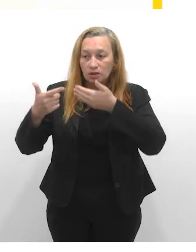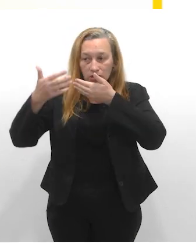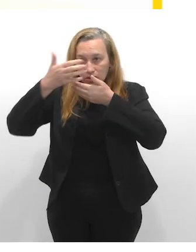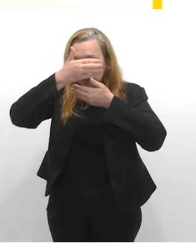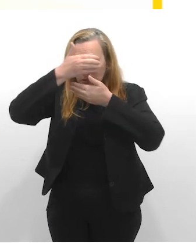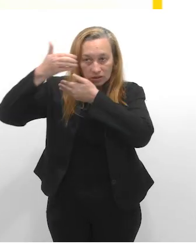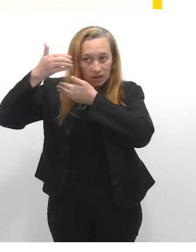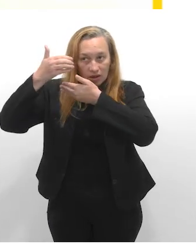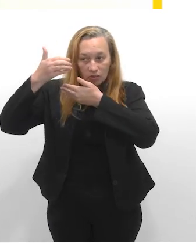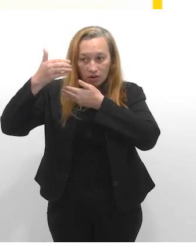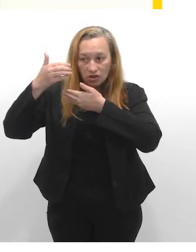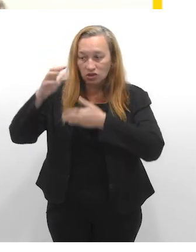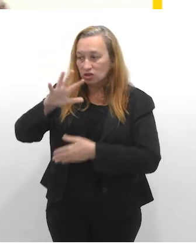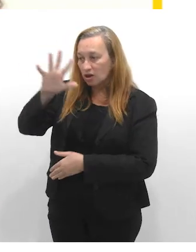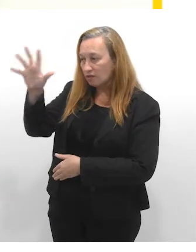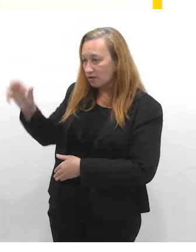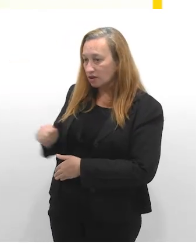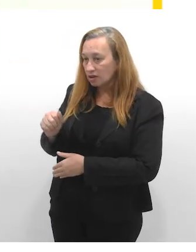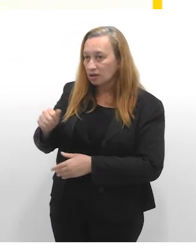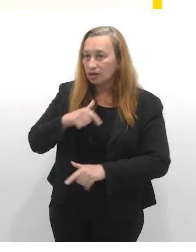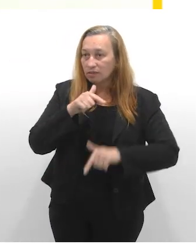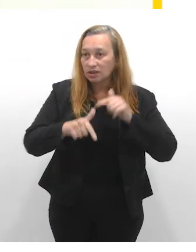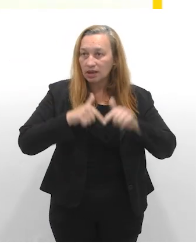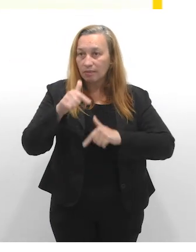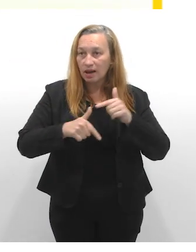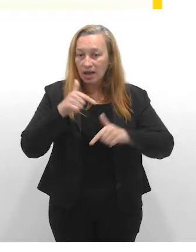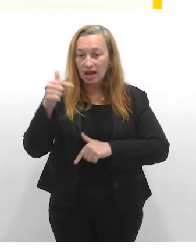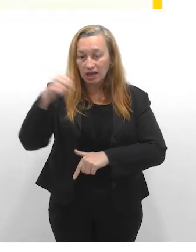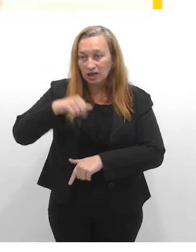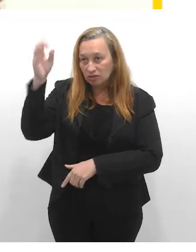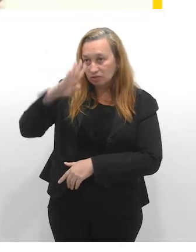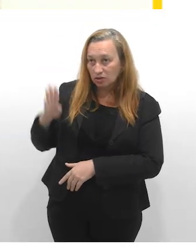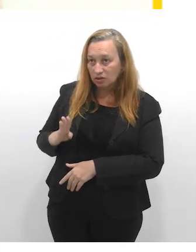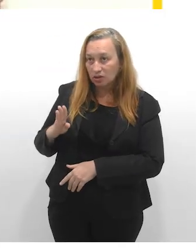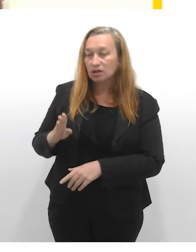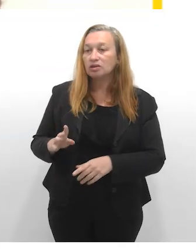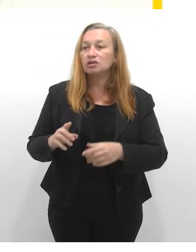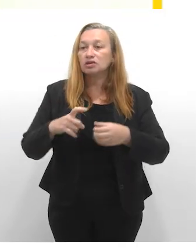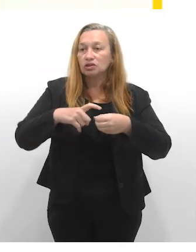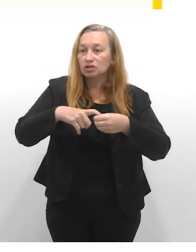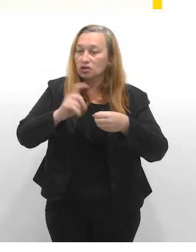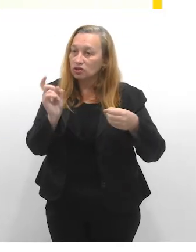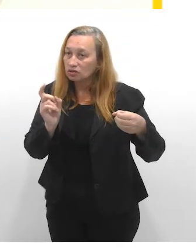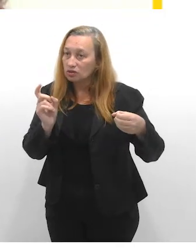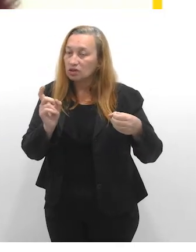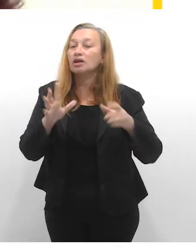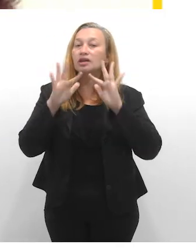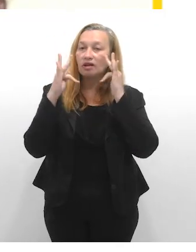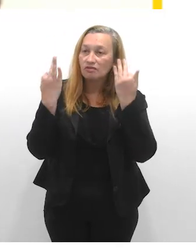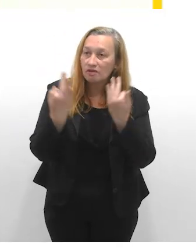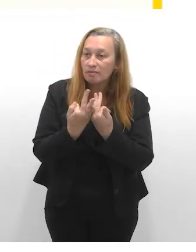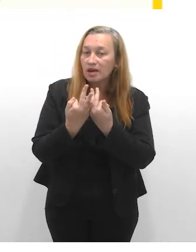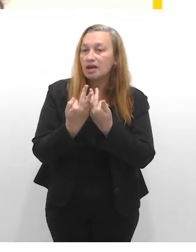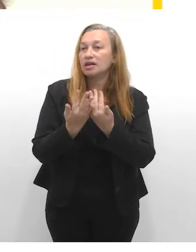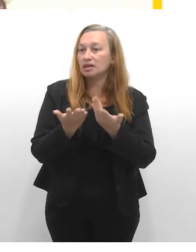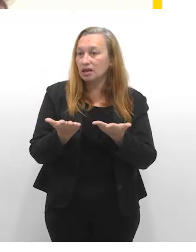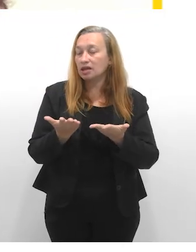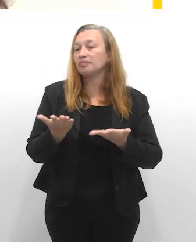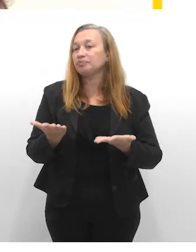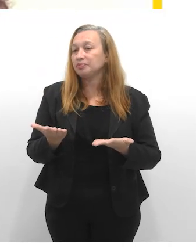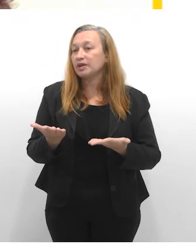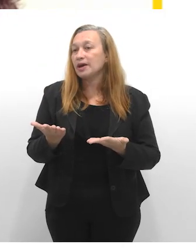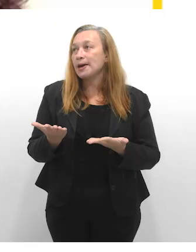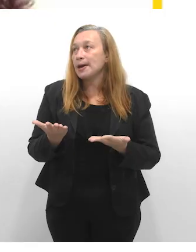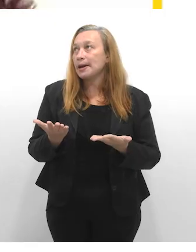de africanos para trabalhar forçosamente aqui no Brasil, a percepção de desmembramento dessas famílias, né?